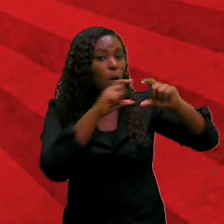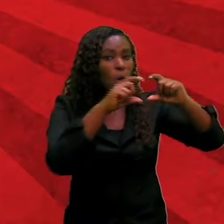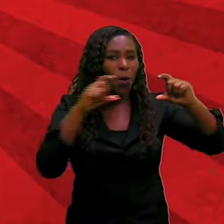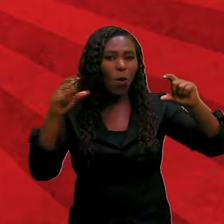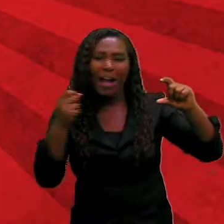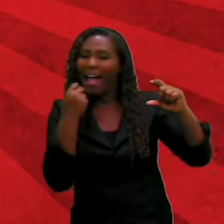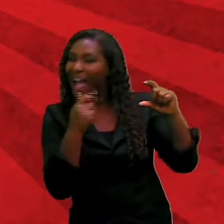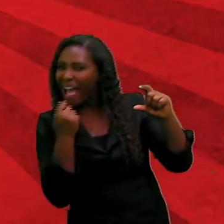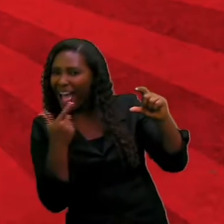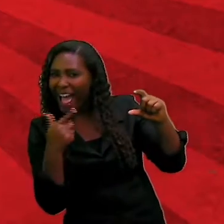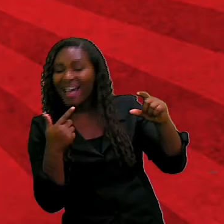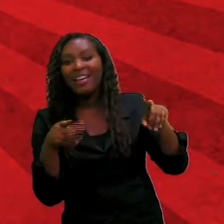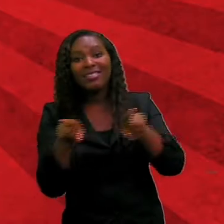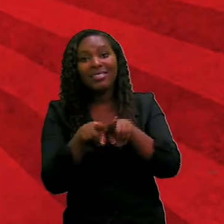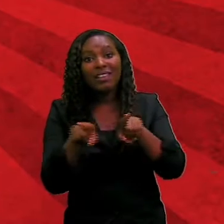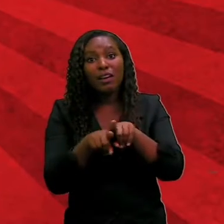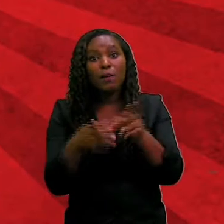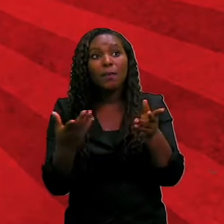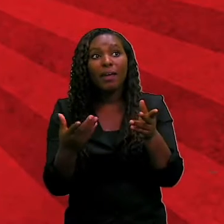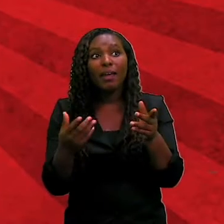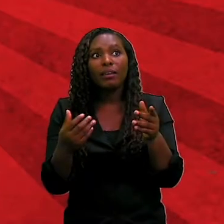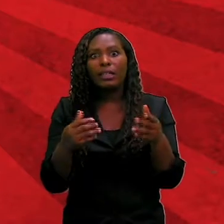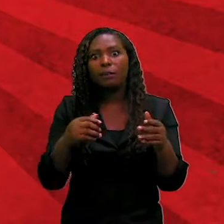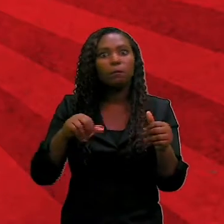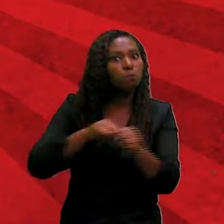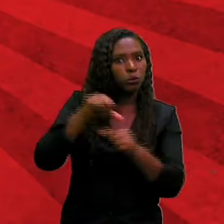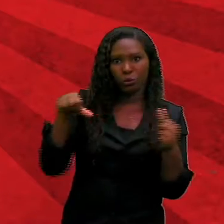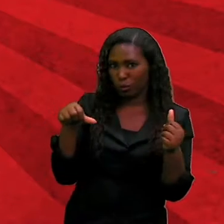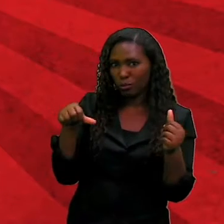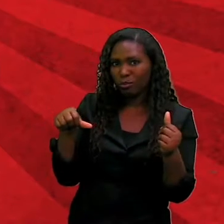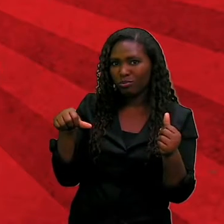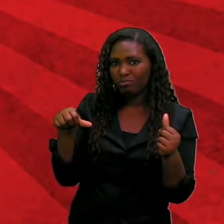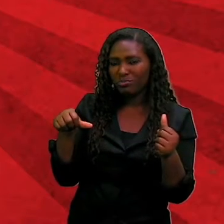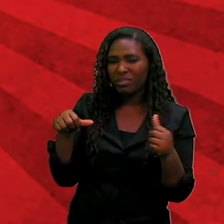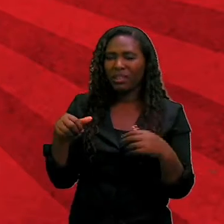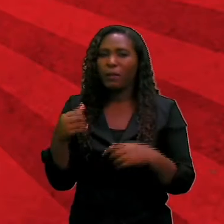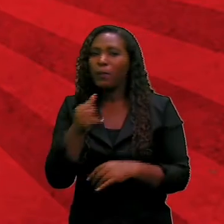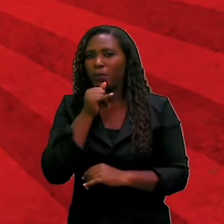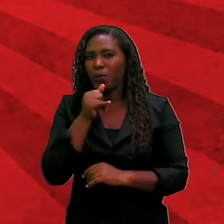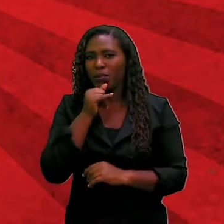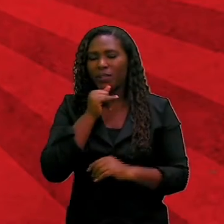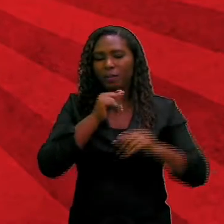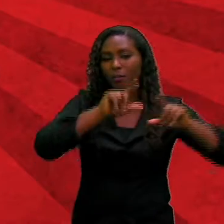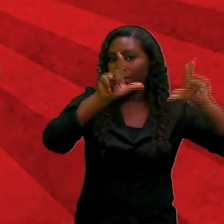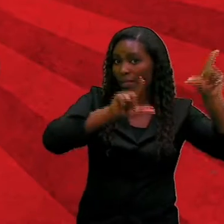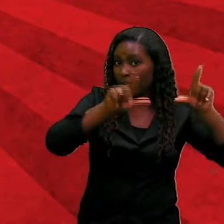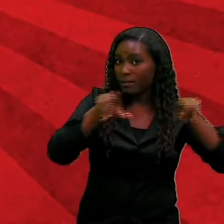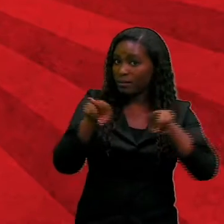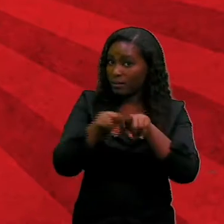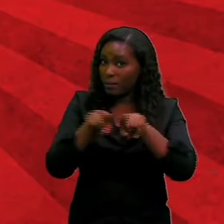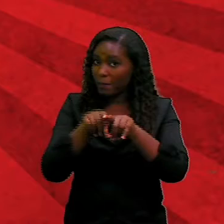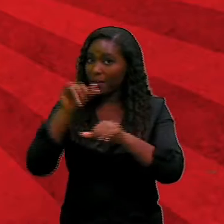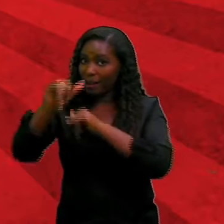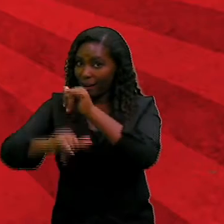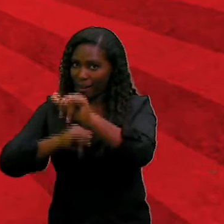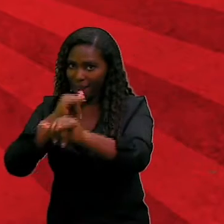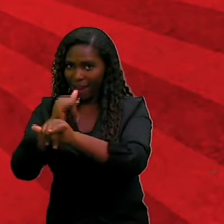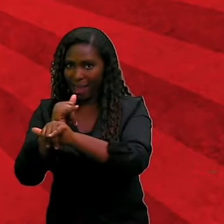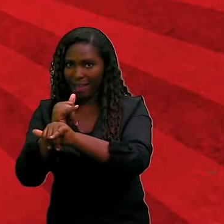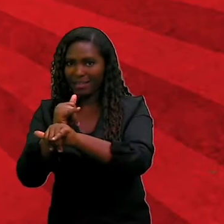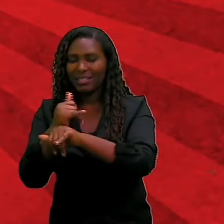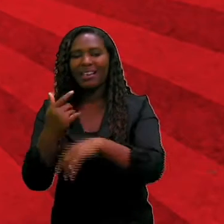de veiculação. Na TV e na internet, por exemplo, elas já aparecem em versões eletrônicas